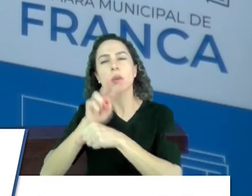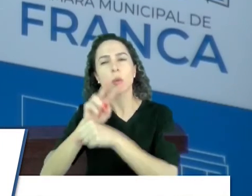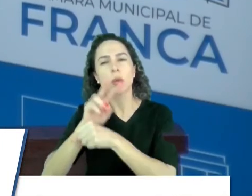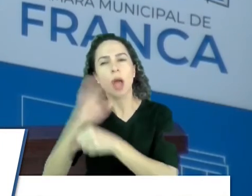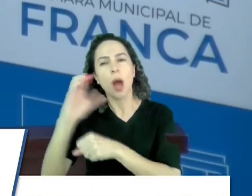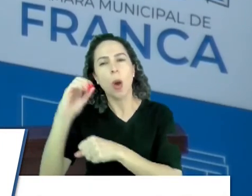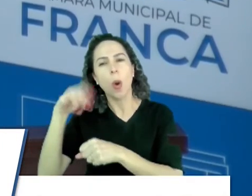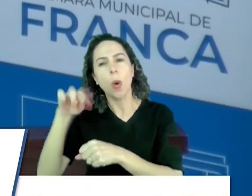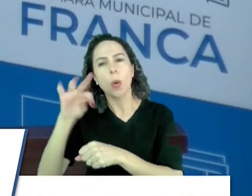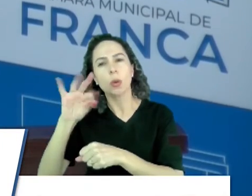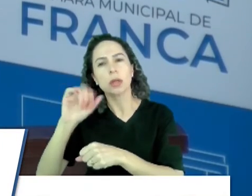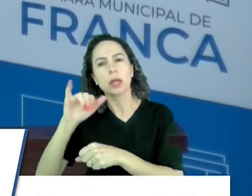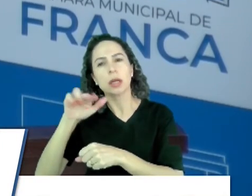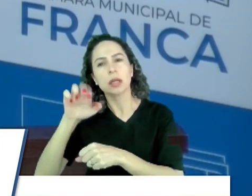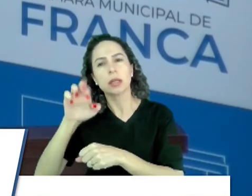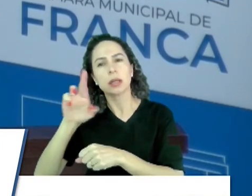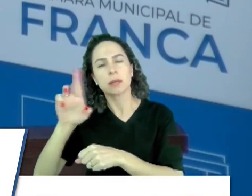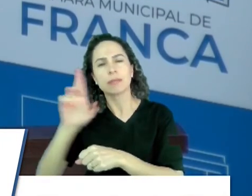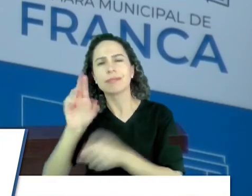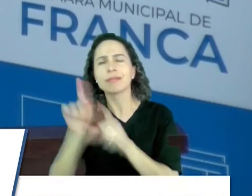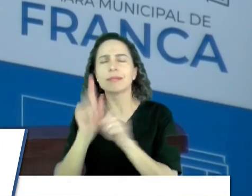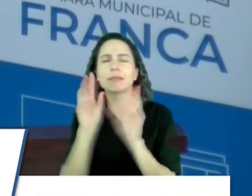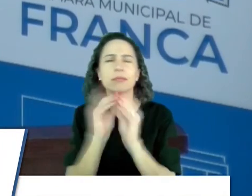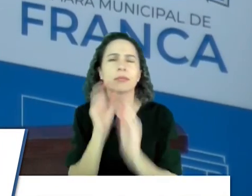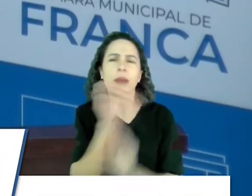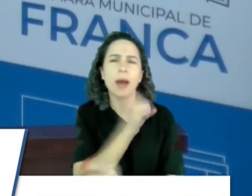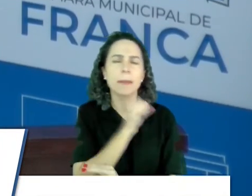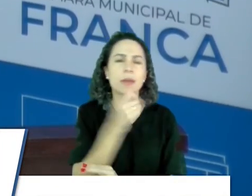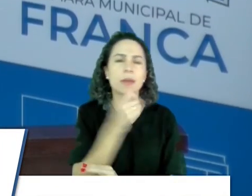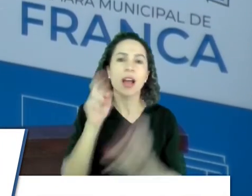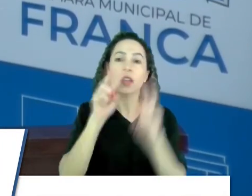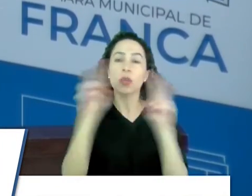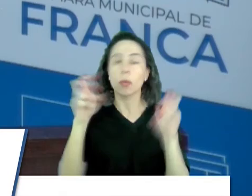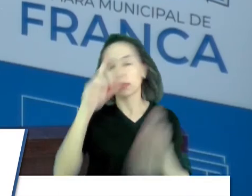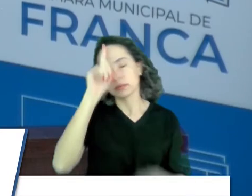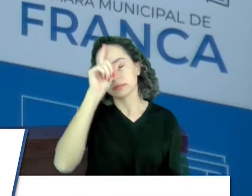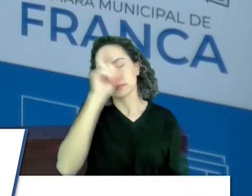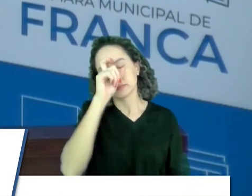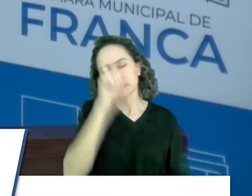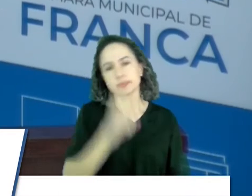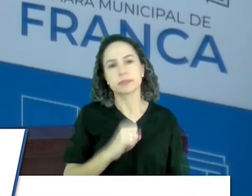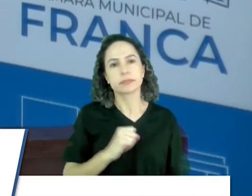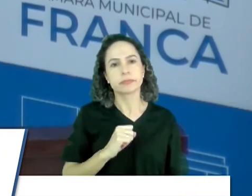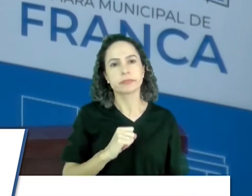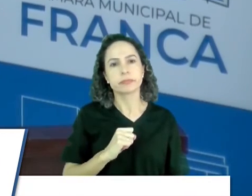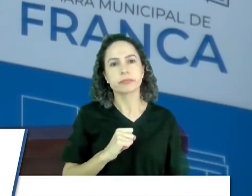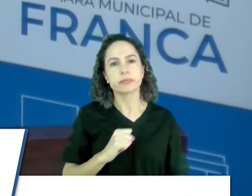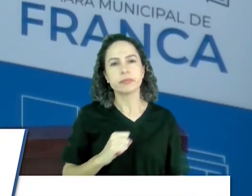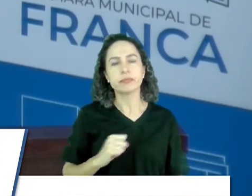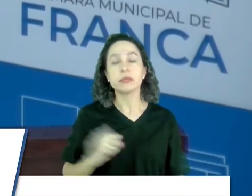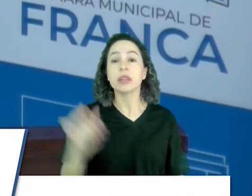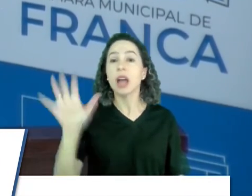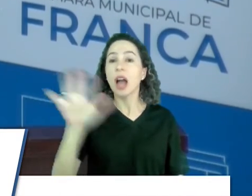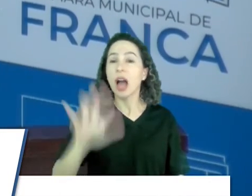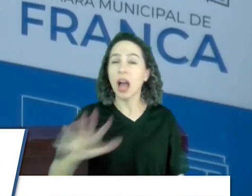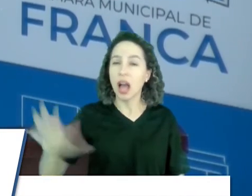E falar também rapidamente sobre a questão do hospital. Essa área do